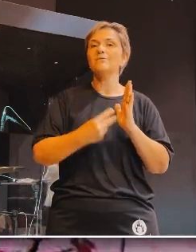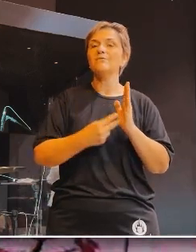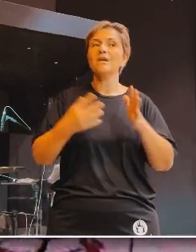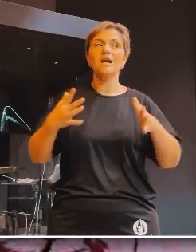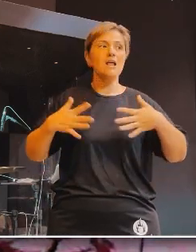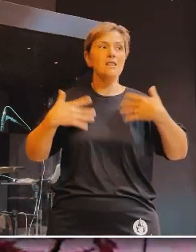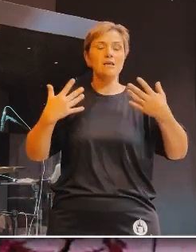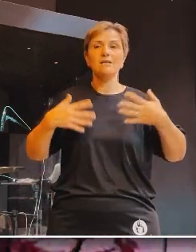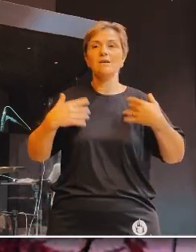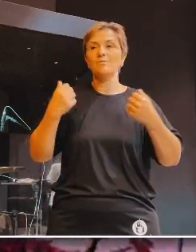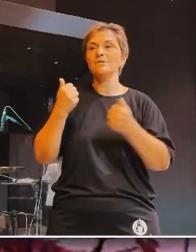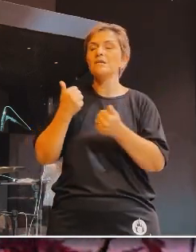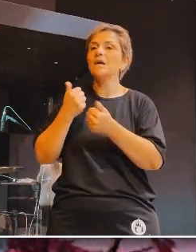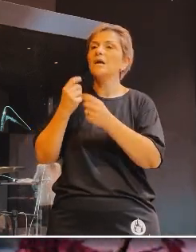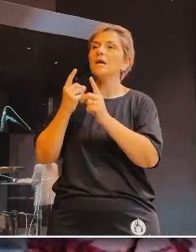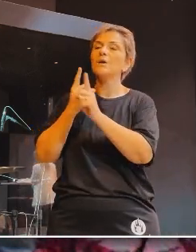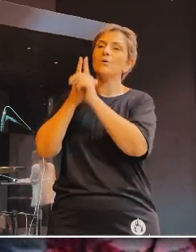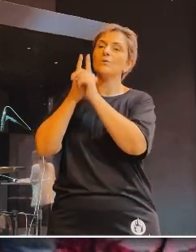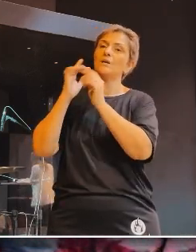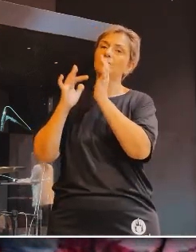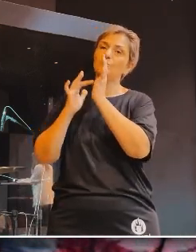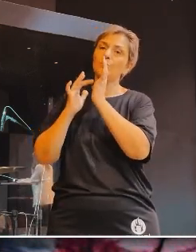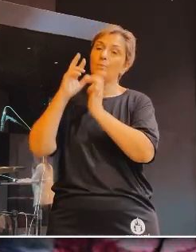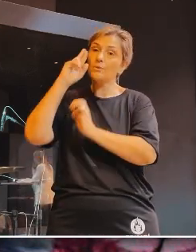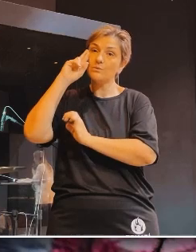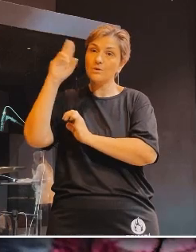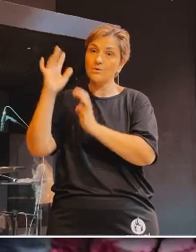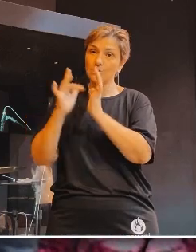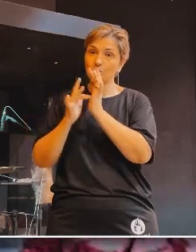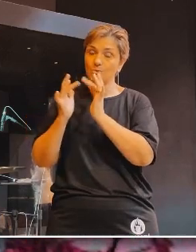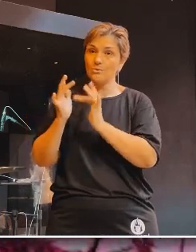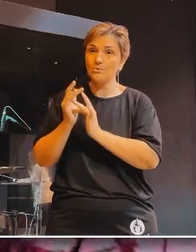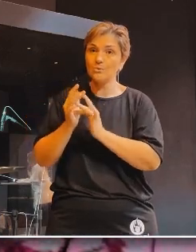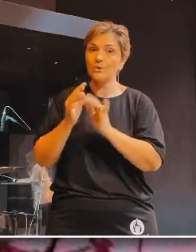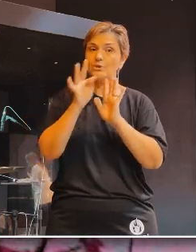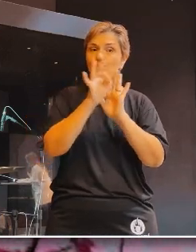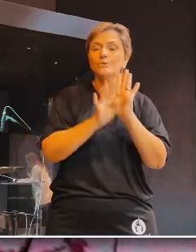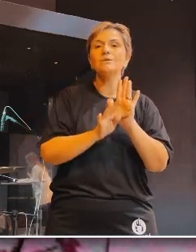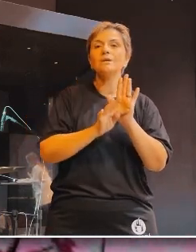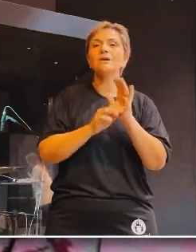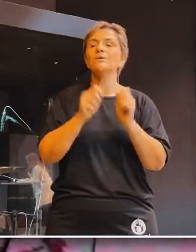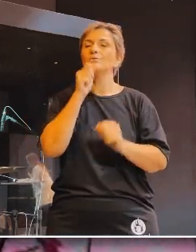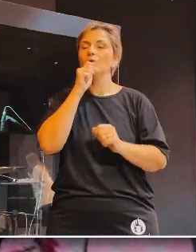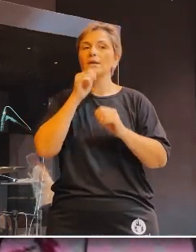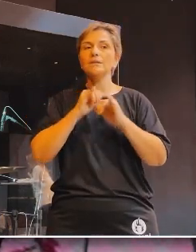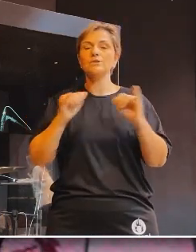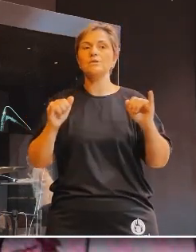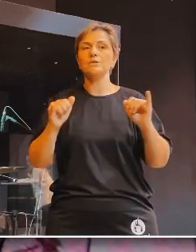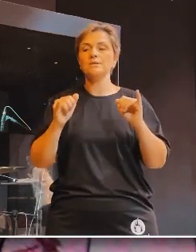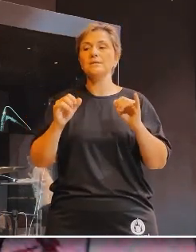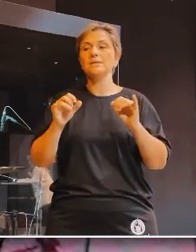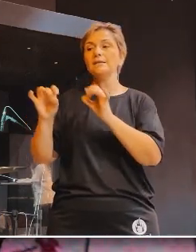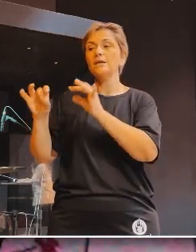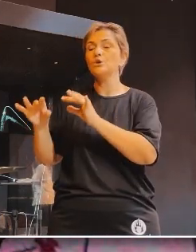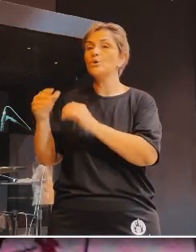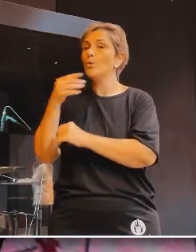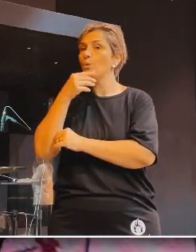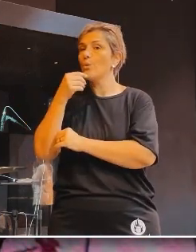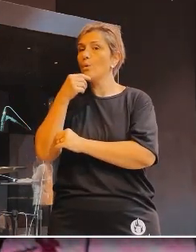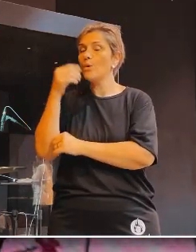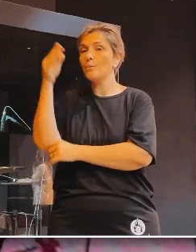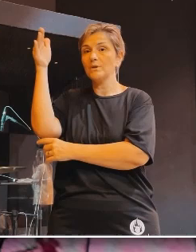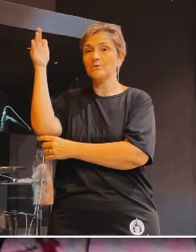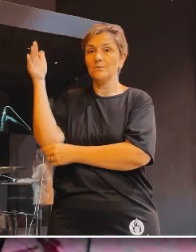pelo Senhor. E o texto ainda fala que ele deixou o homem na hospedaria. E ele deixa a